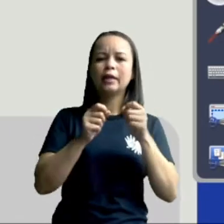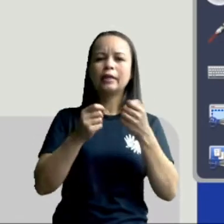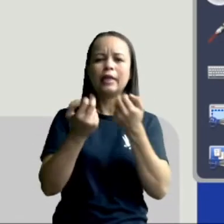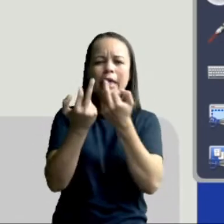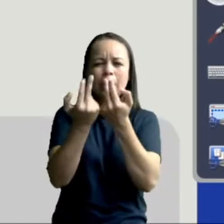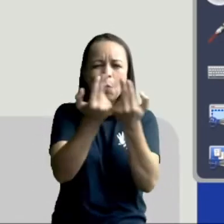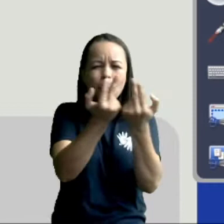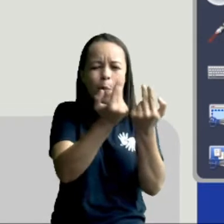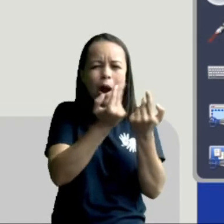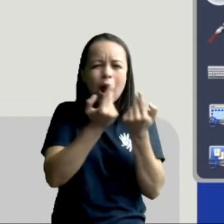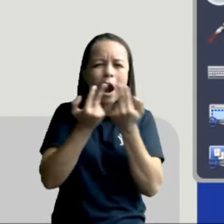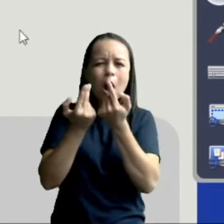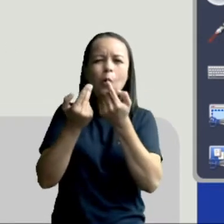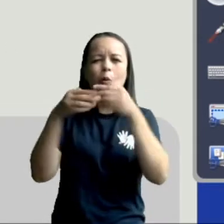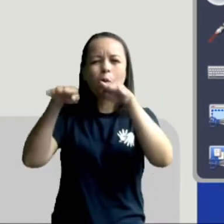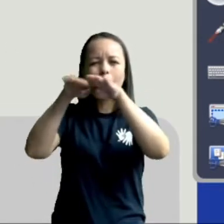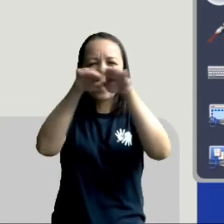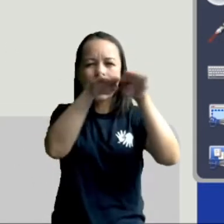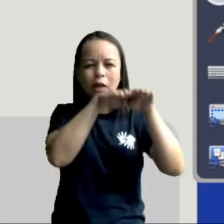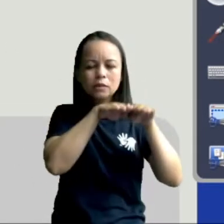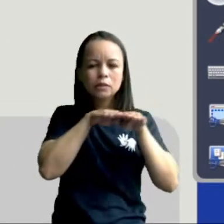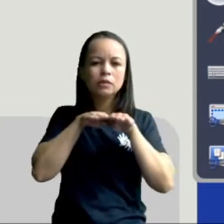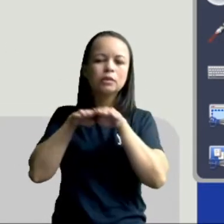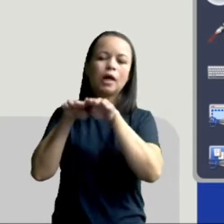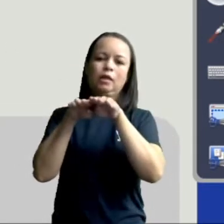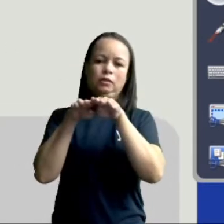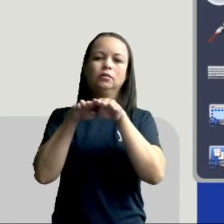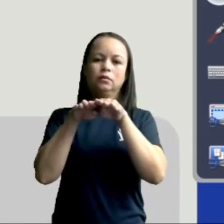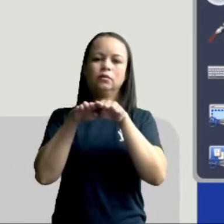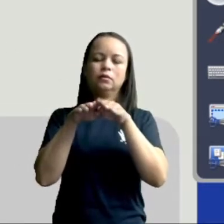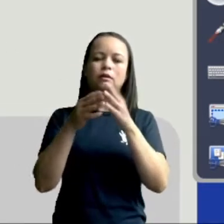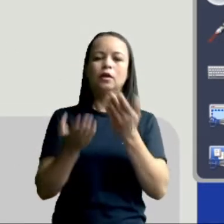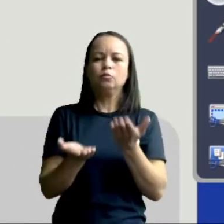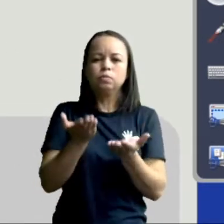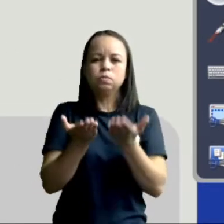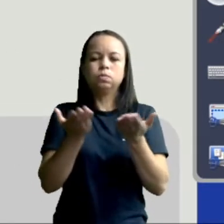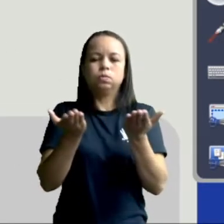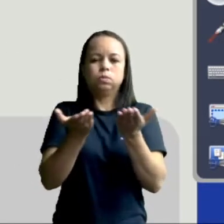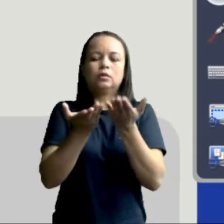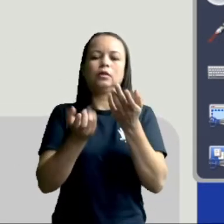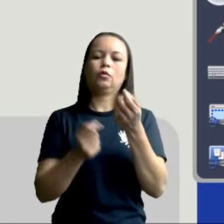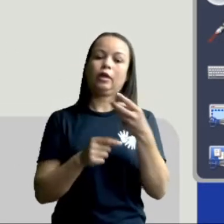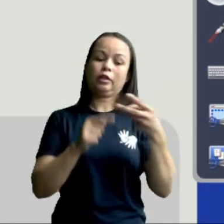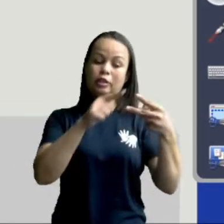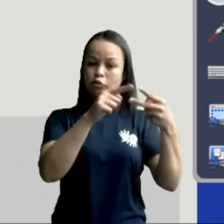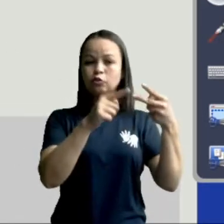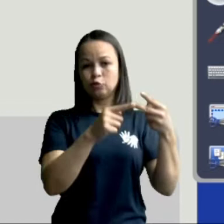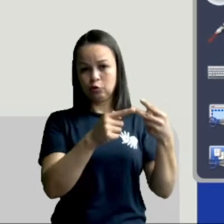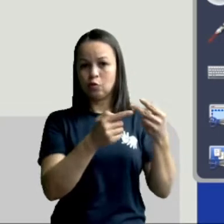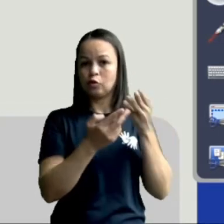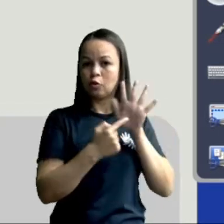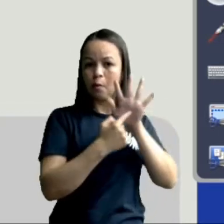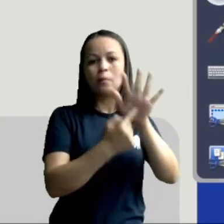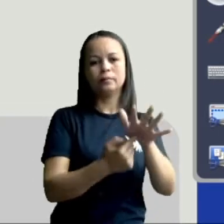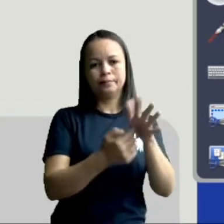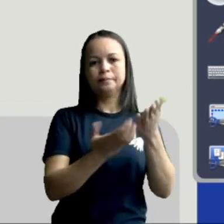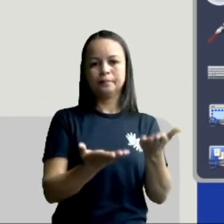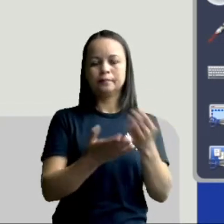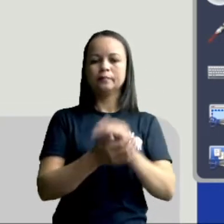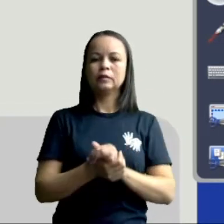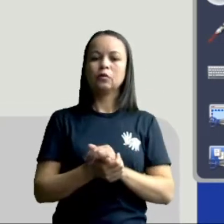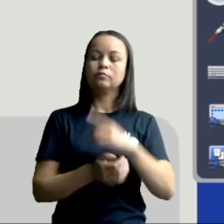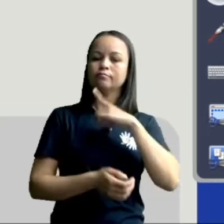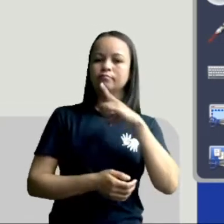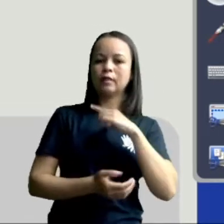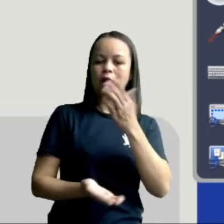tá? Representam a mesma quantidade, a mesma medida, e é o que essas duas balanças demonstram. Quando a gente tem uma balança